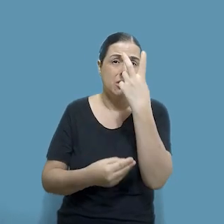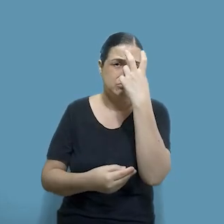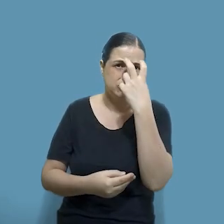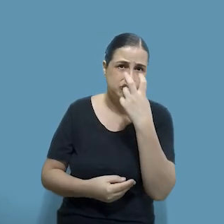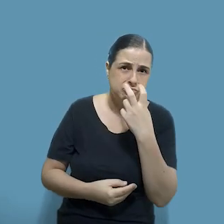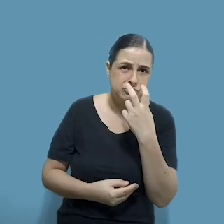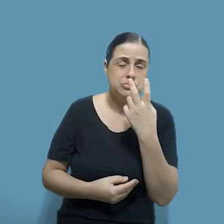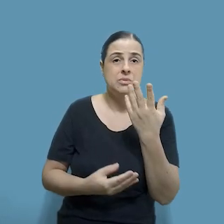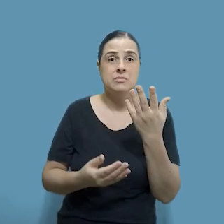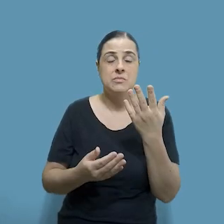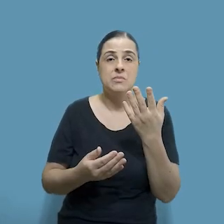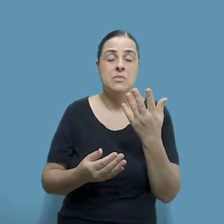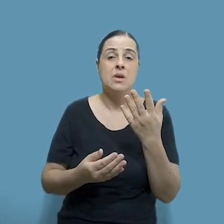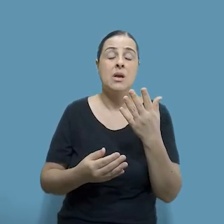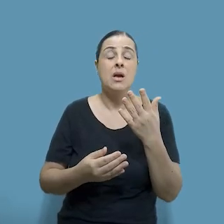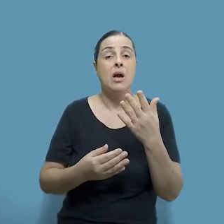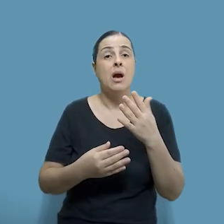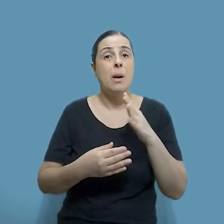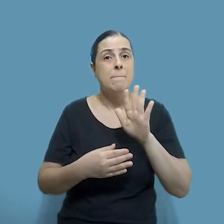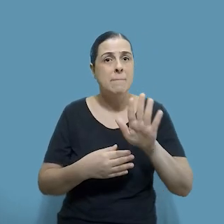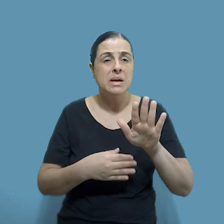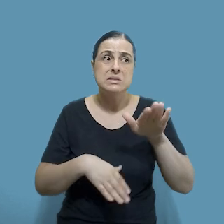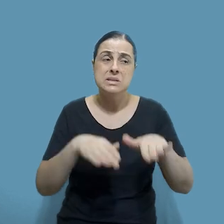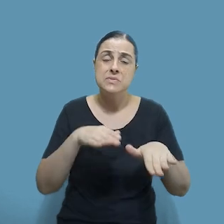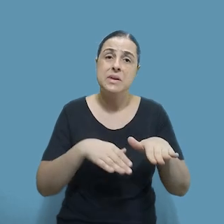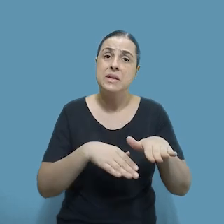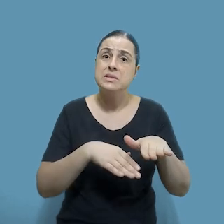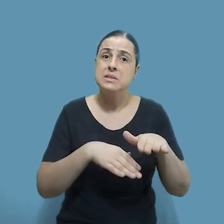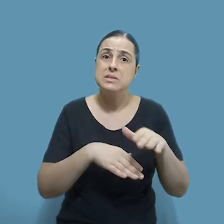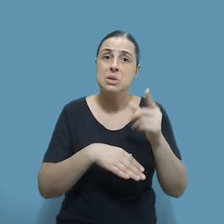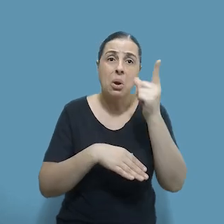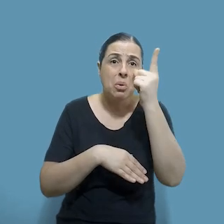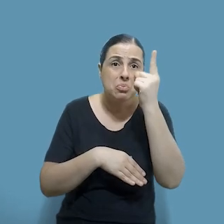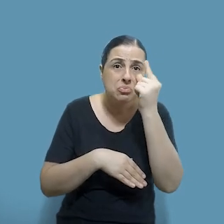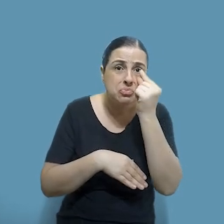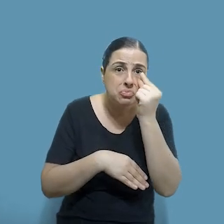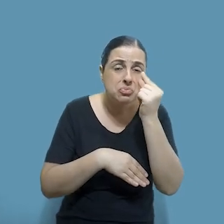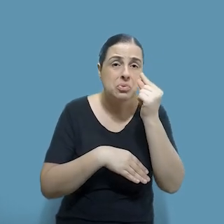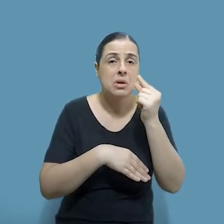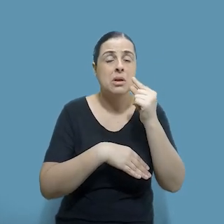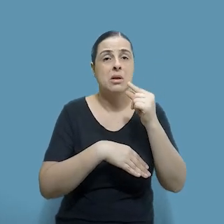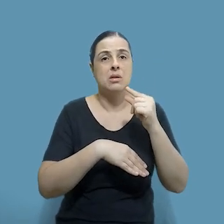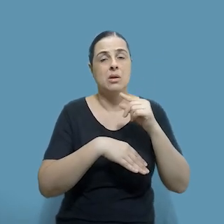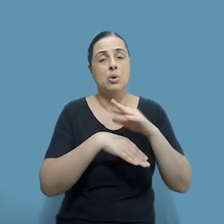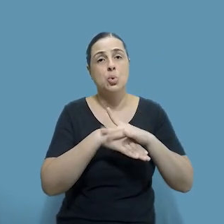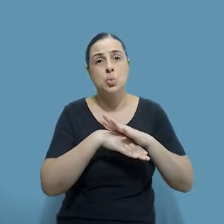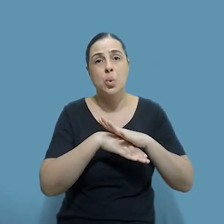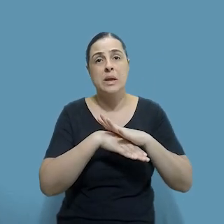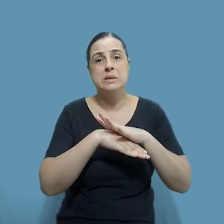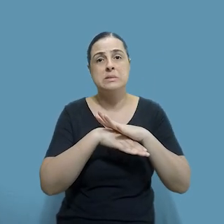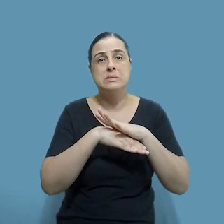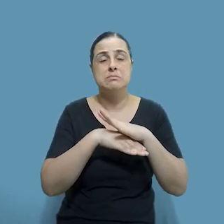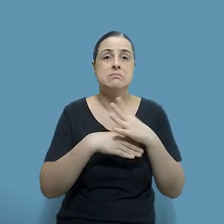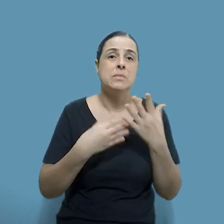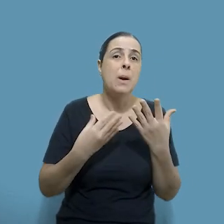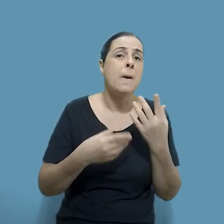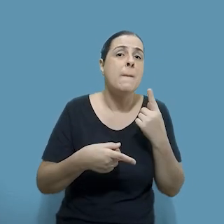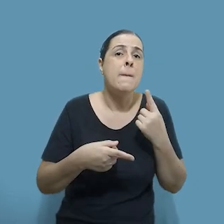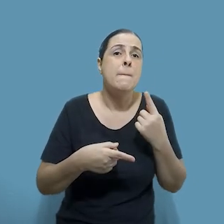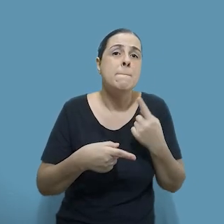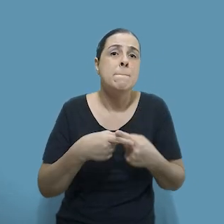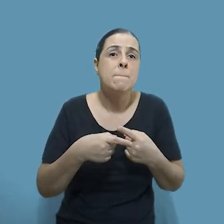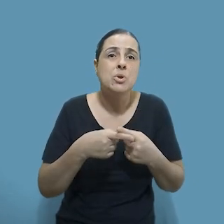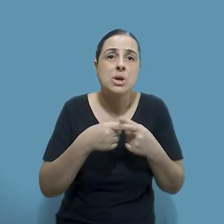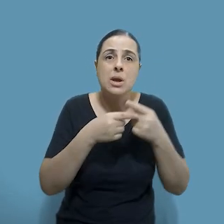com uma certa idade, elas tinham a culpa do parto, do pós-parto, né? Então,